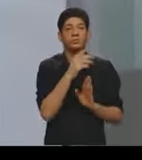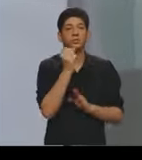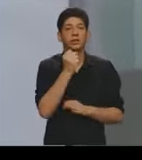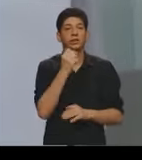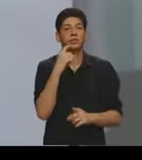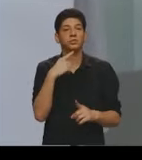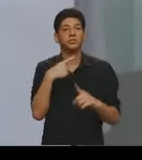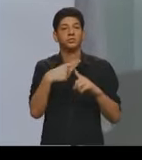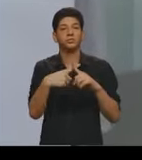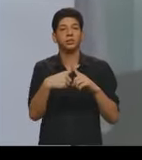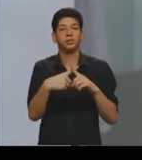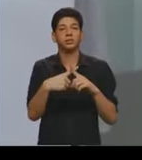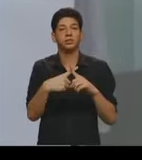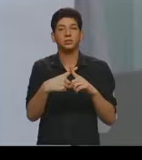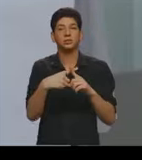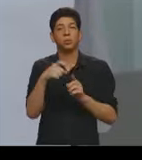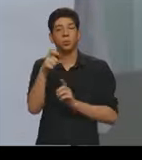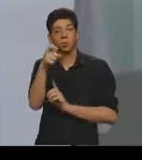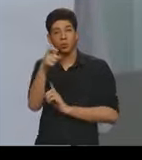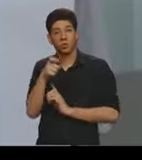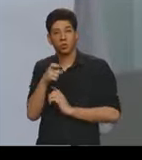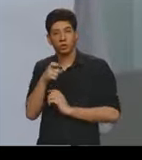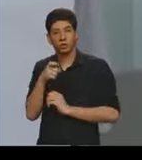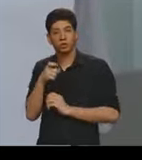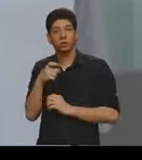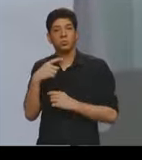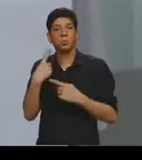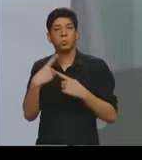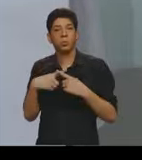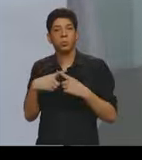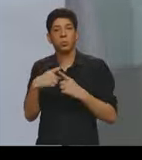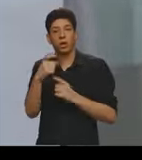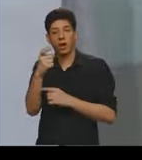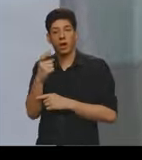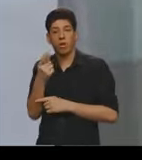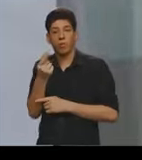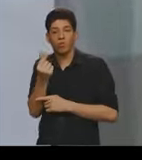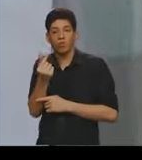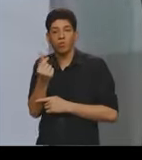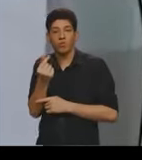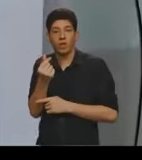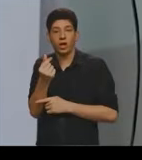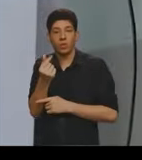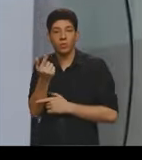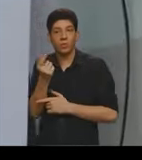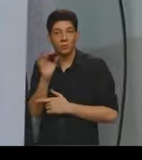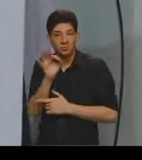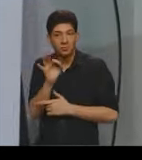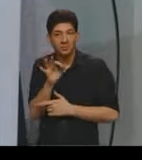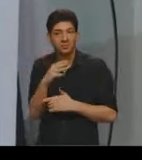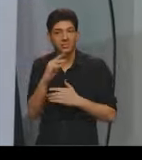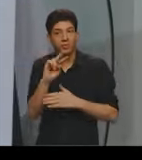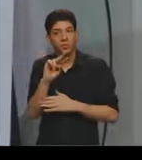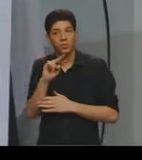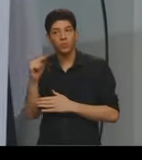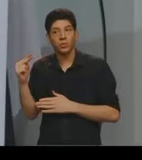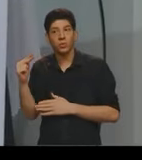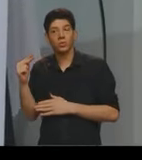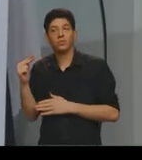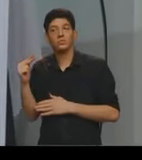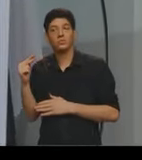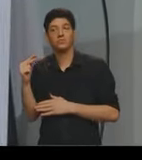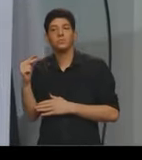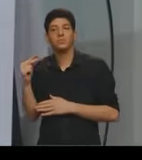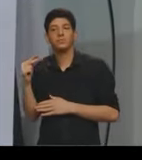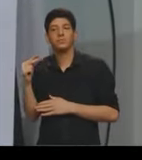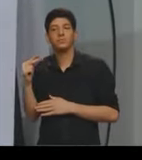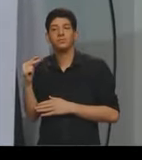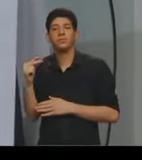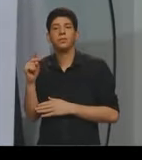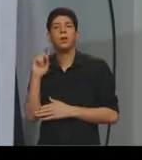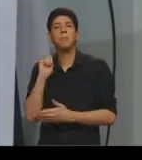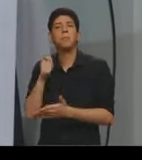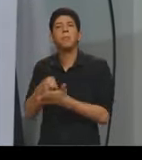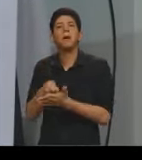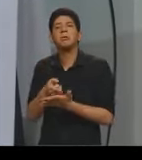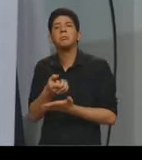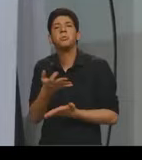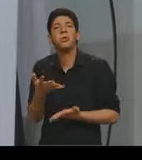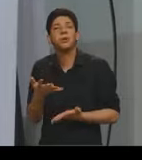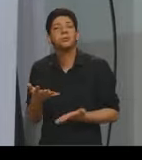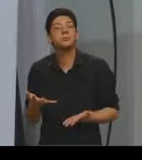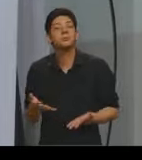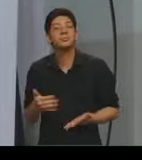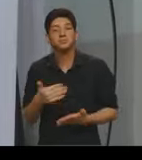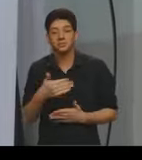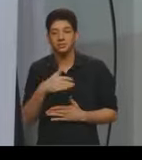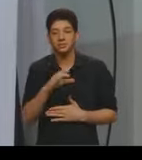o x é o valor que custou o litro de leite, não é mesmo? É igual. Quanto que eu paguei?